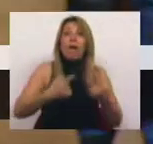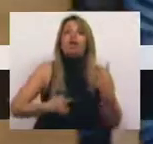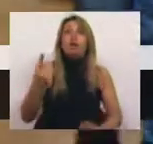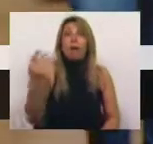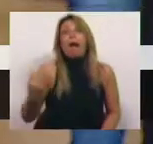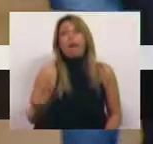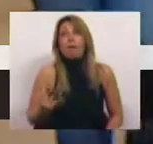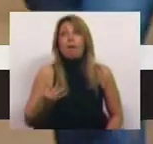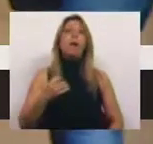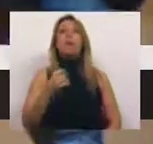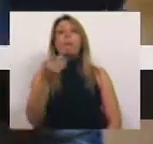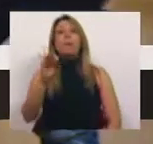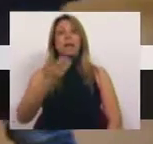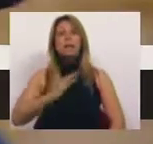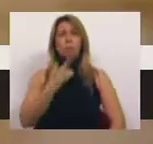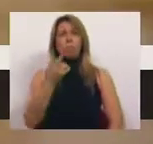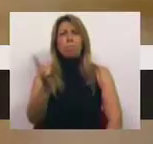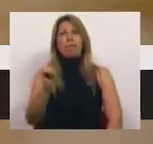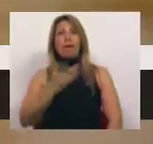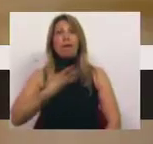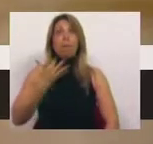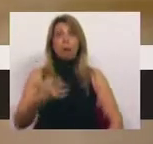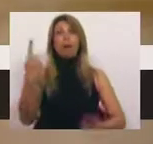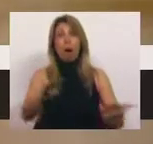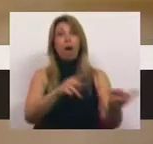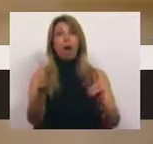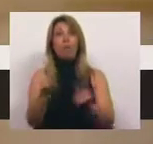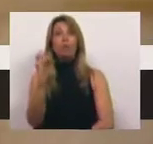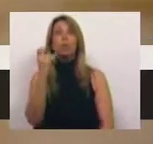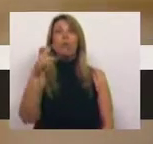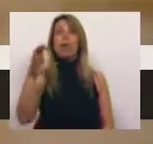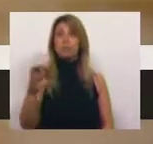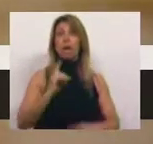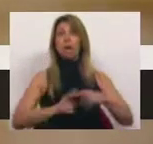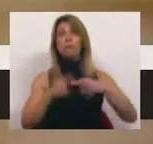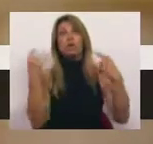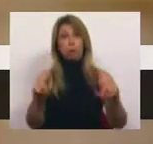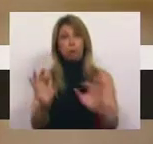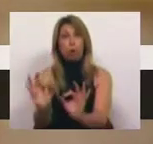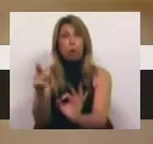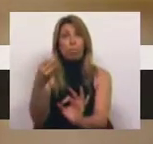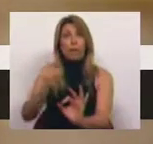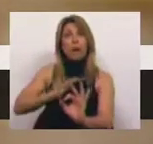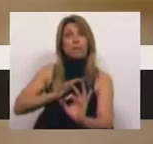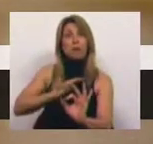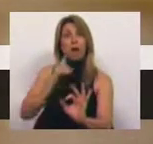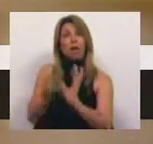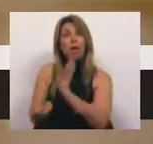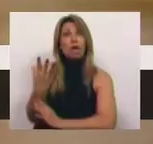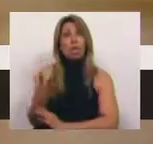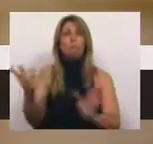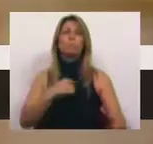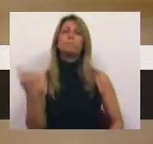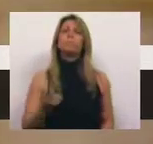que a EDP está a beneficiar da reforma do IRC que o próprio PSD protagonizou. O que nós estranhamos é